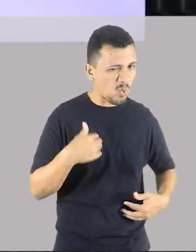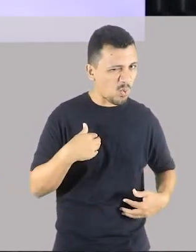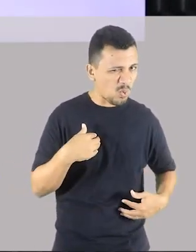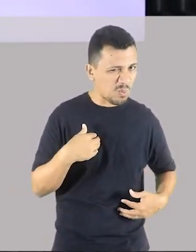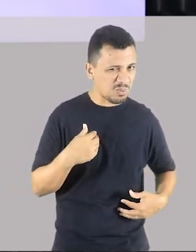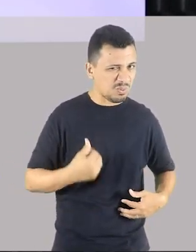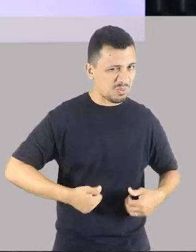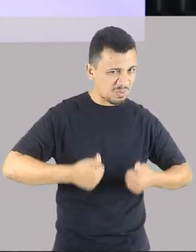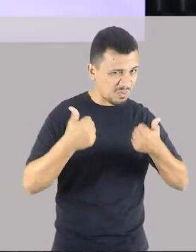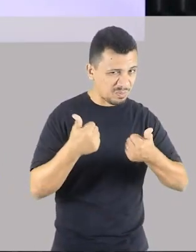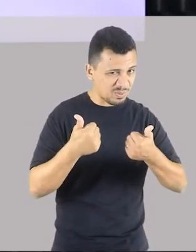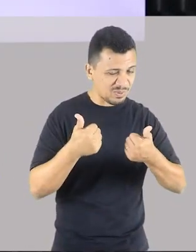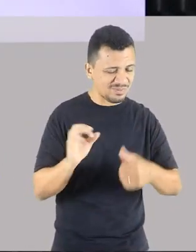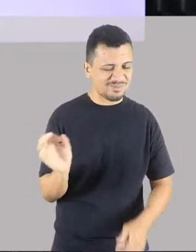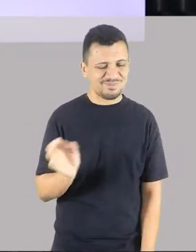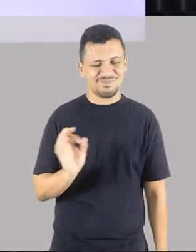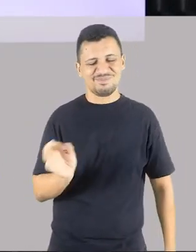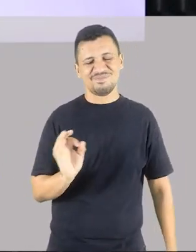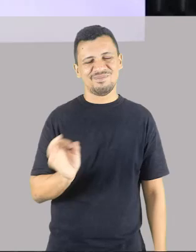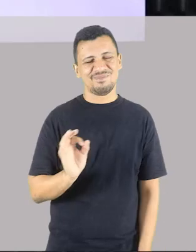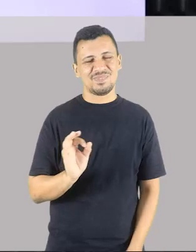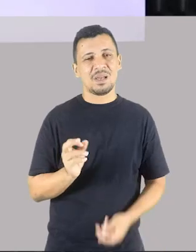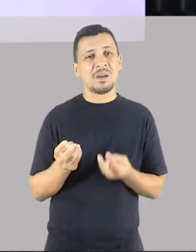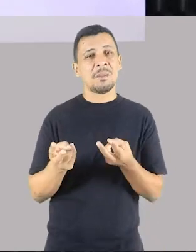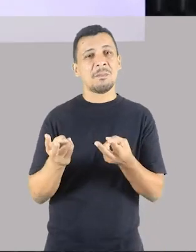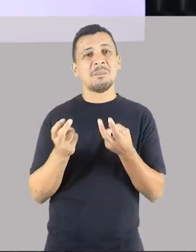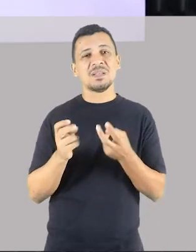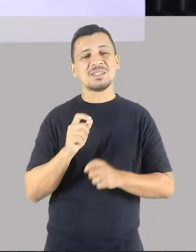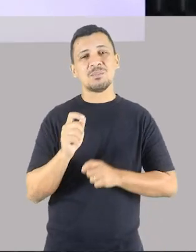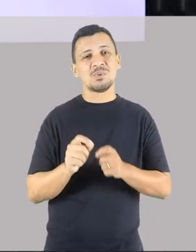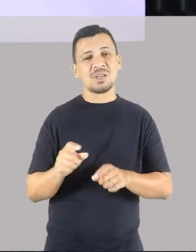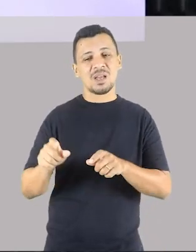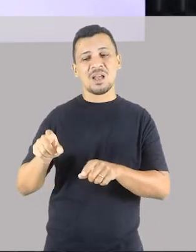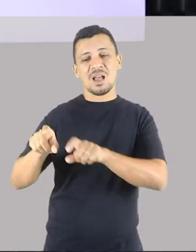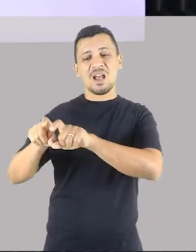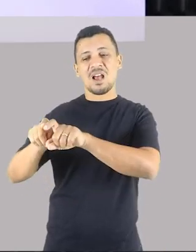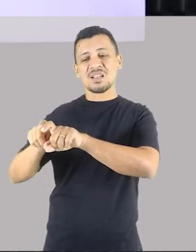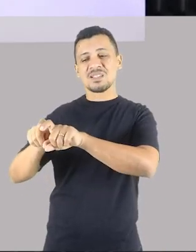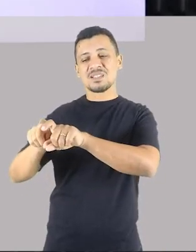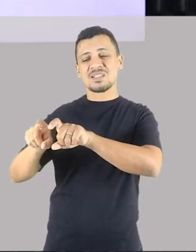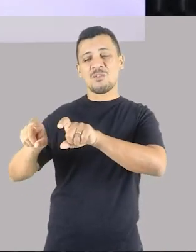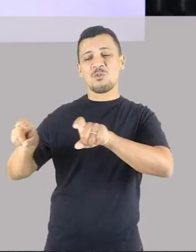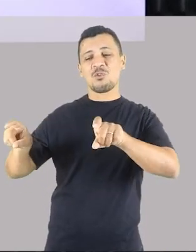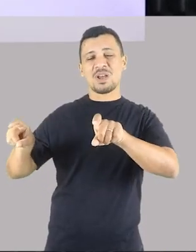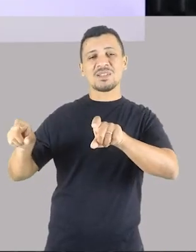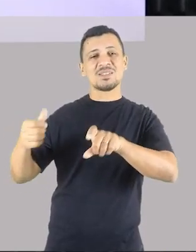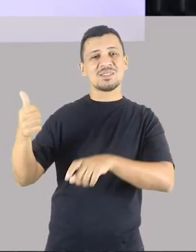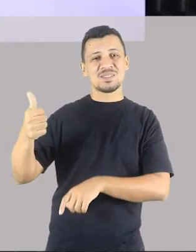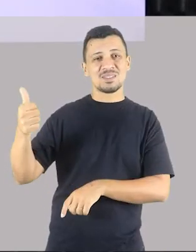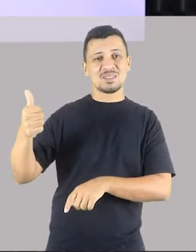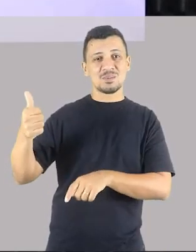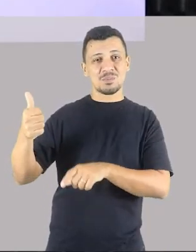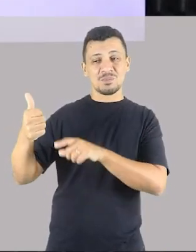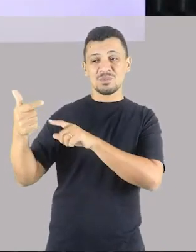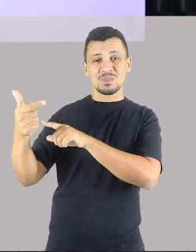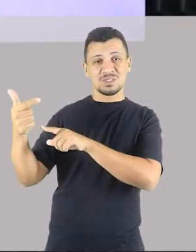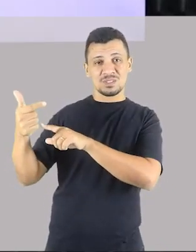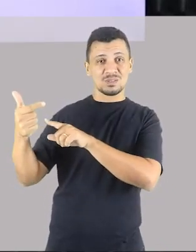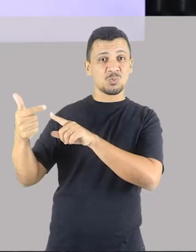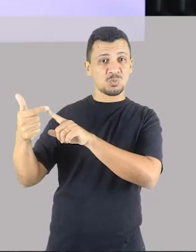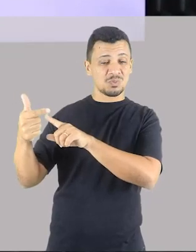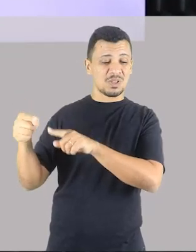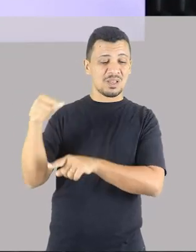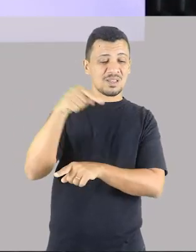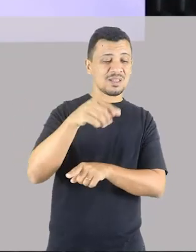isso? Aí você observa que a segunda frase permite entender a primeira no sentido